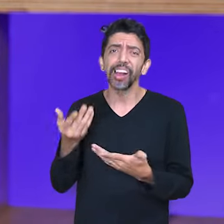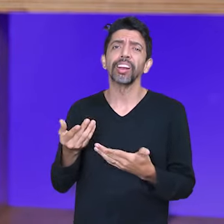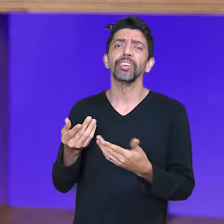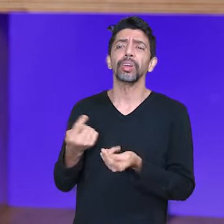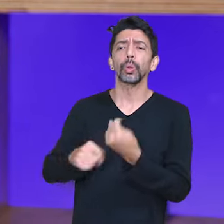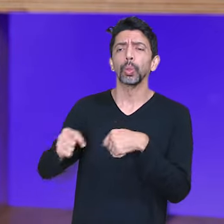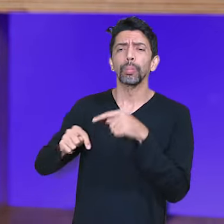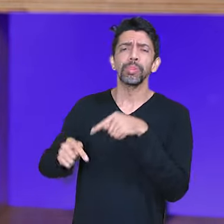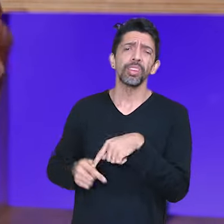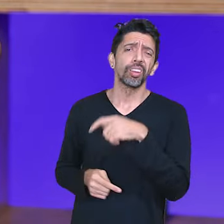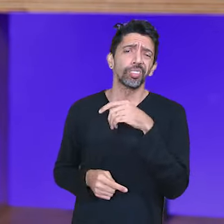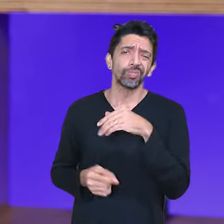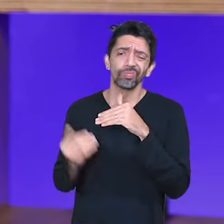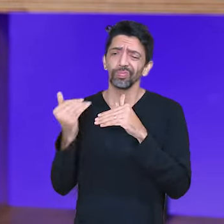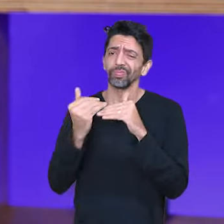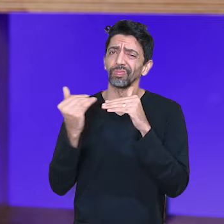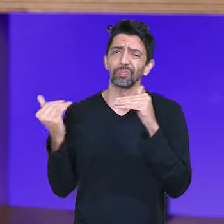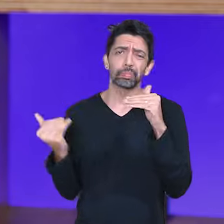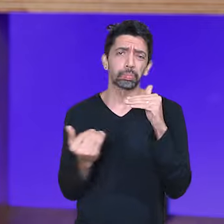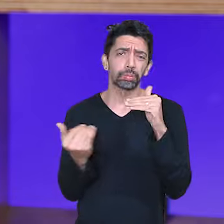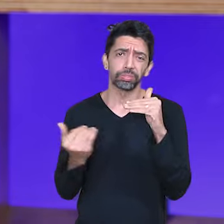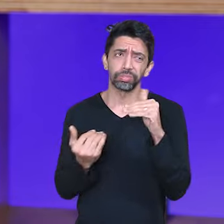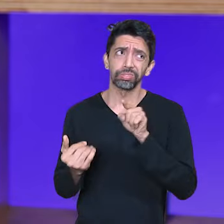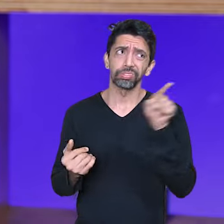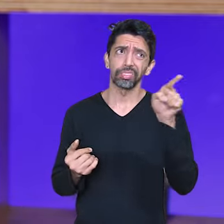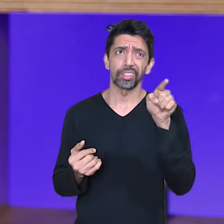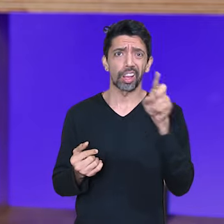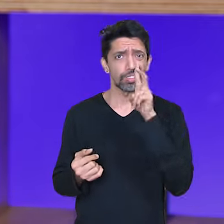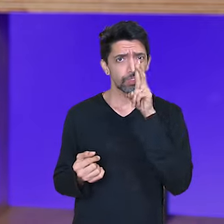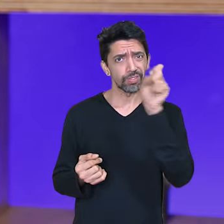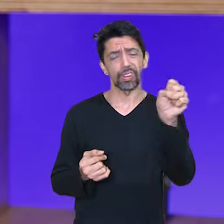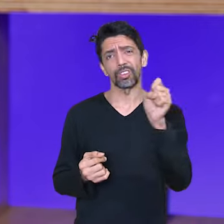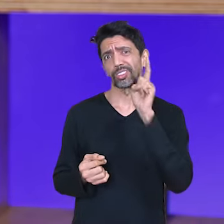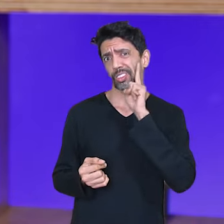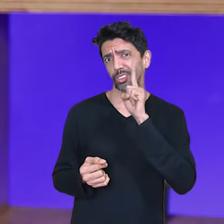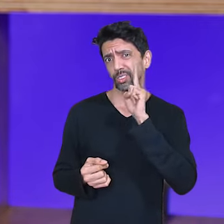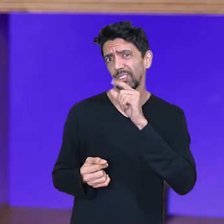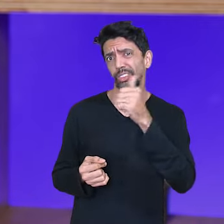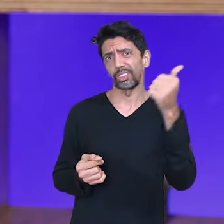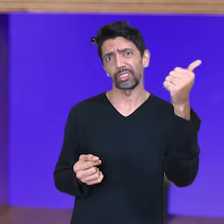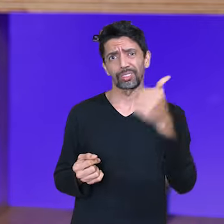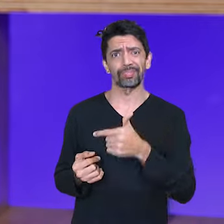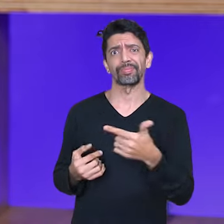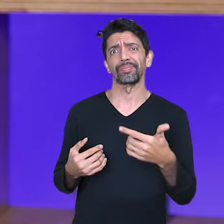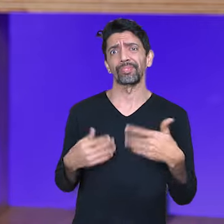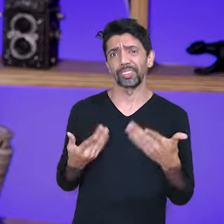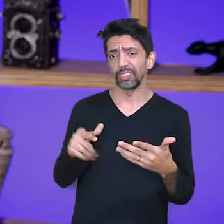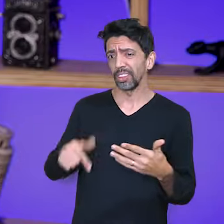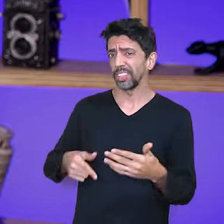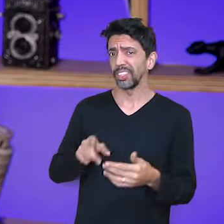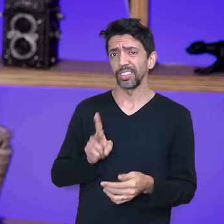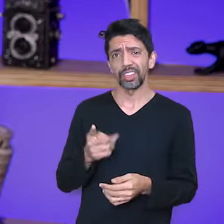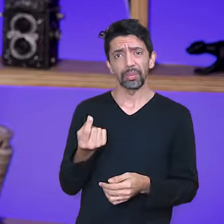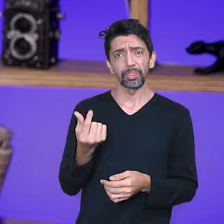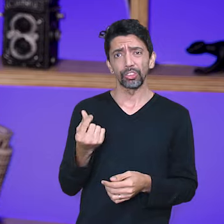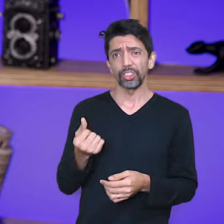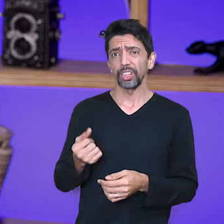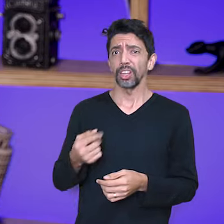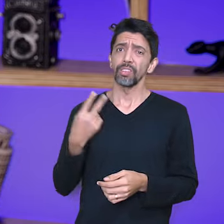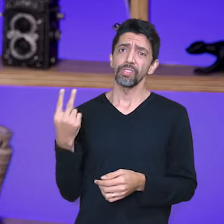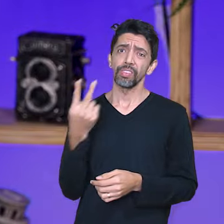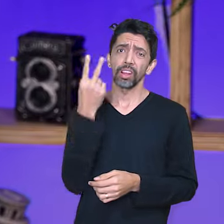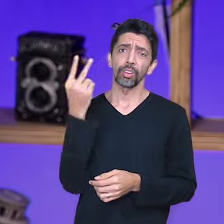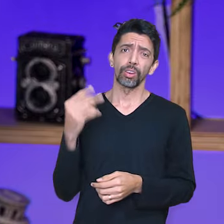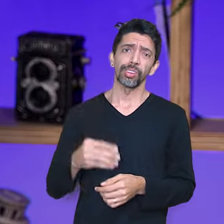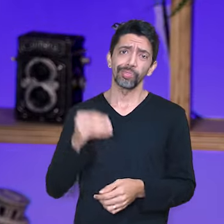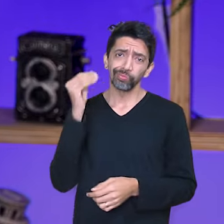americana que é muito forte. Então nós sempre teremos uma desvalorização maior da nossa moeda. O que leva a